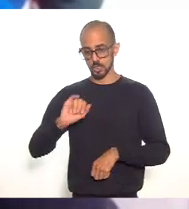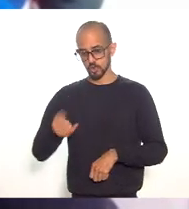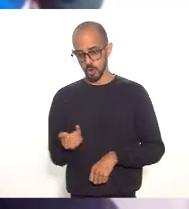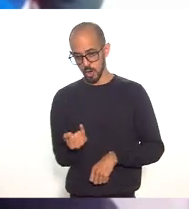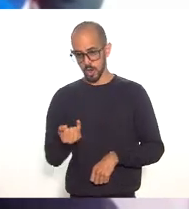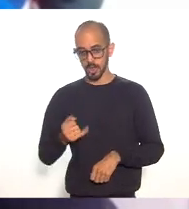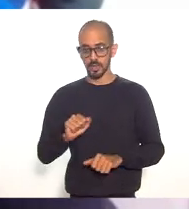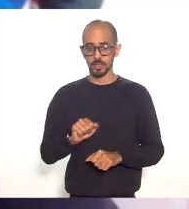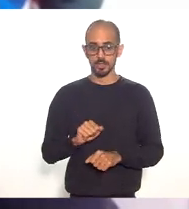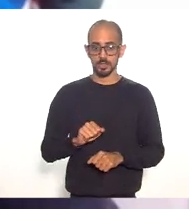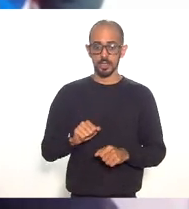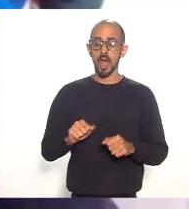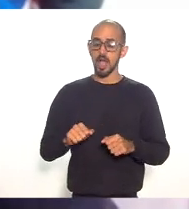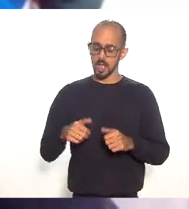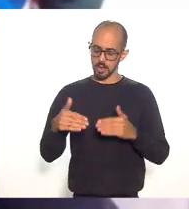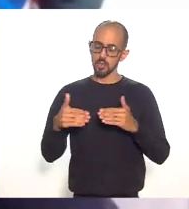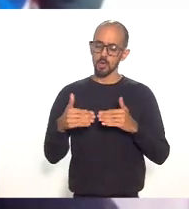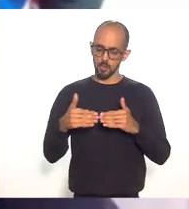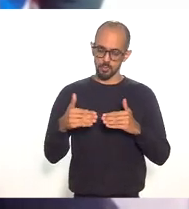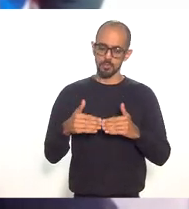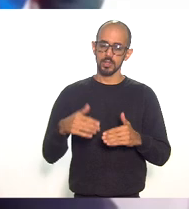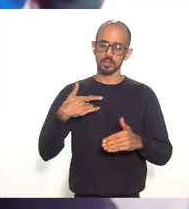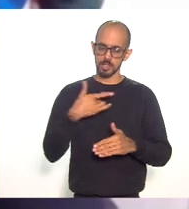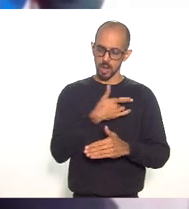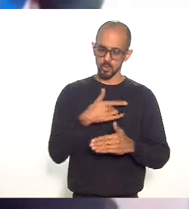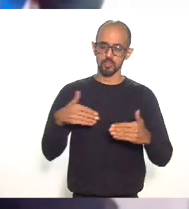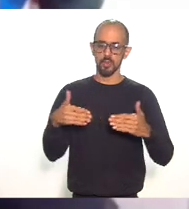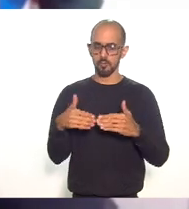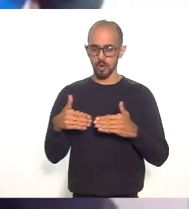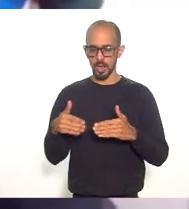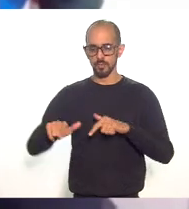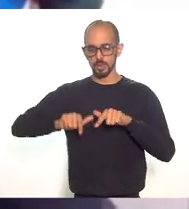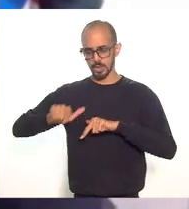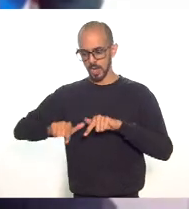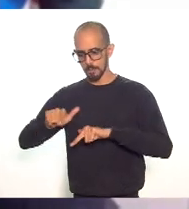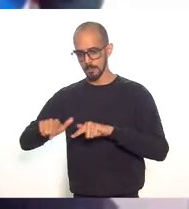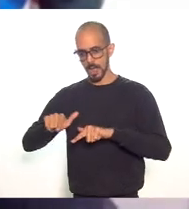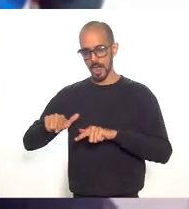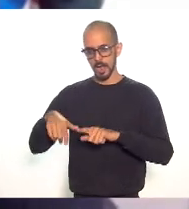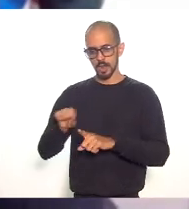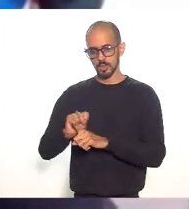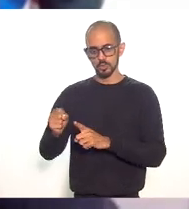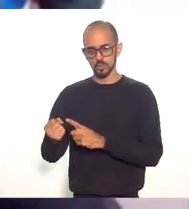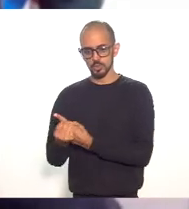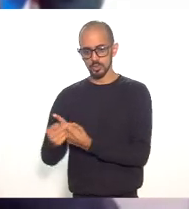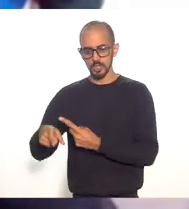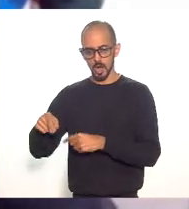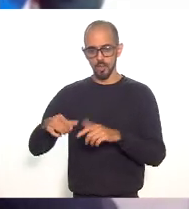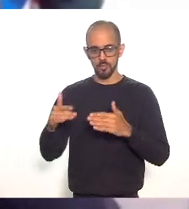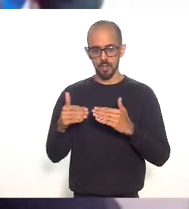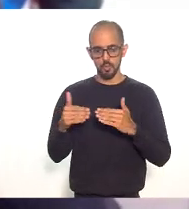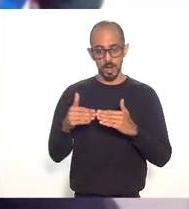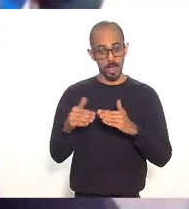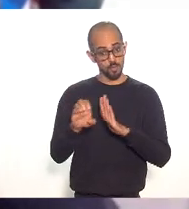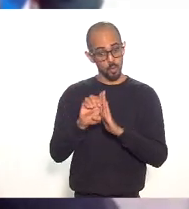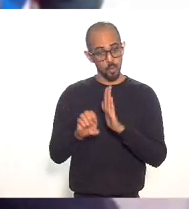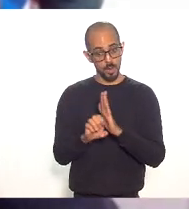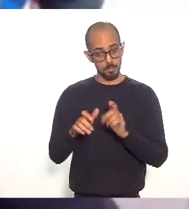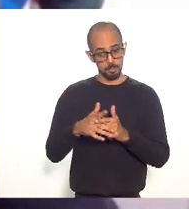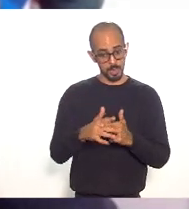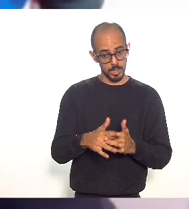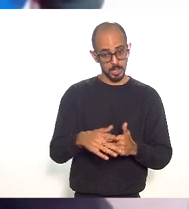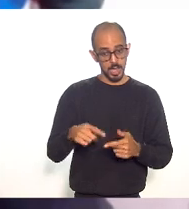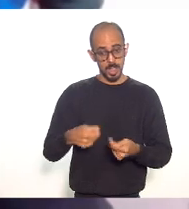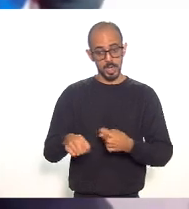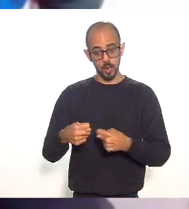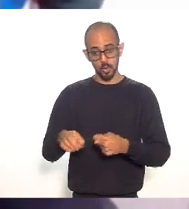pela juridicidade, de saúde favorável, de trabalho, legislação social e seguridade social favorável, com emendas, de economia,